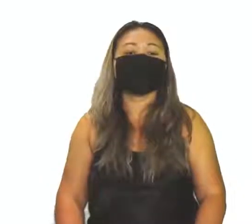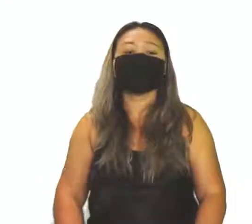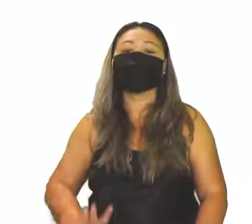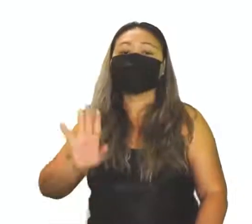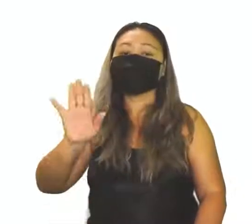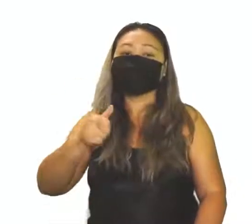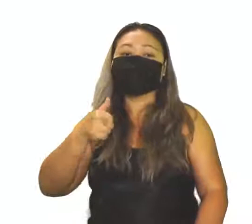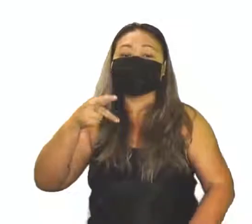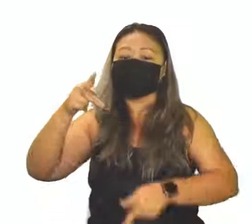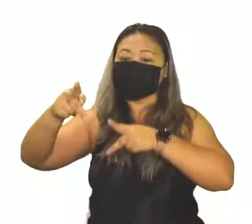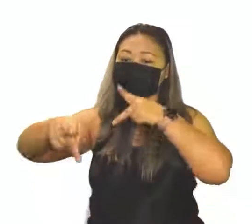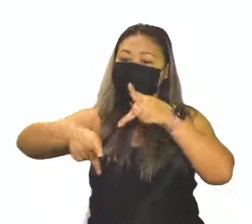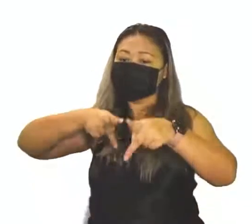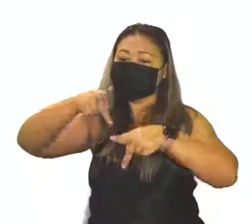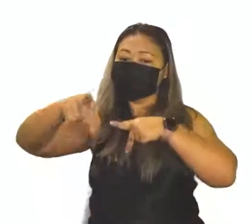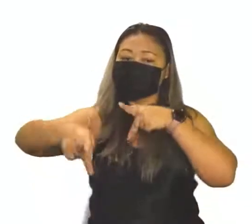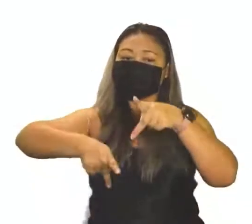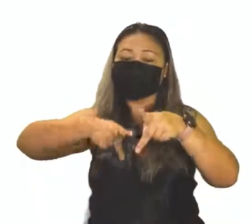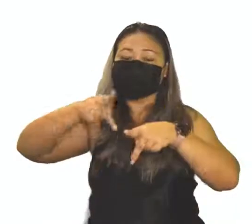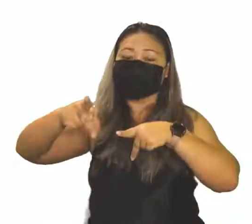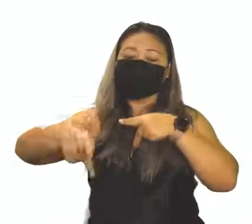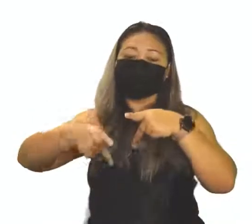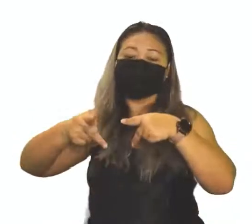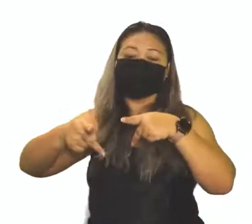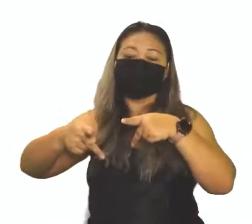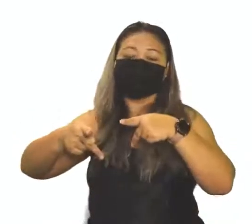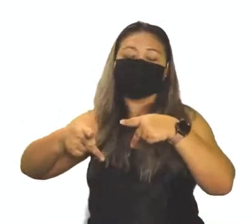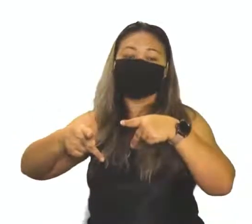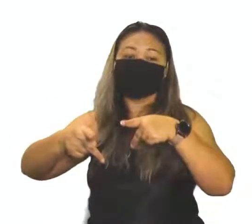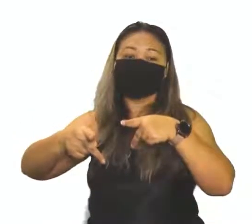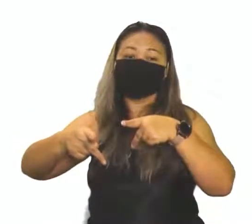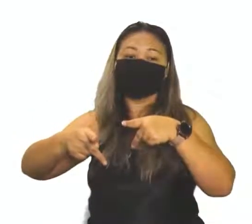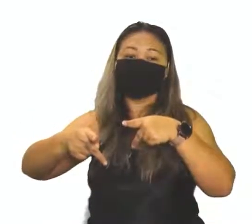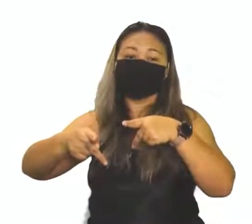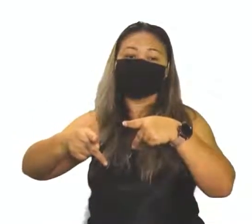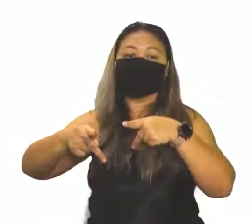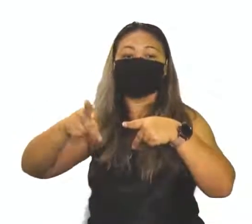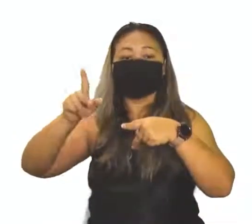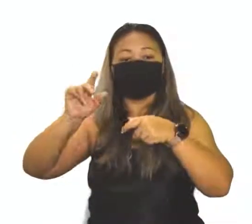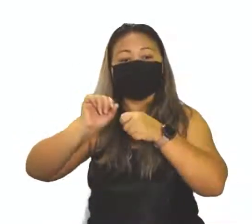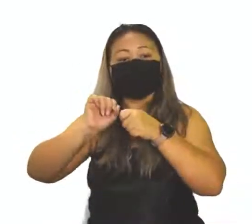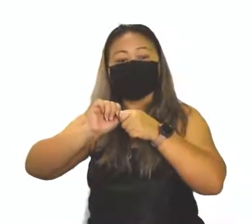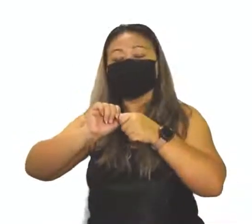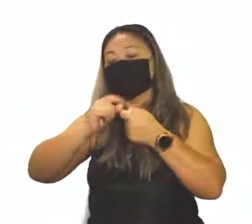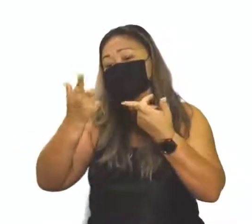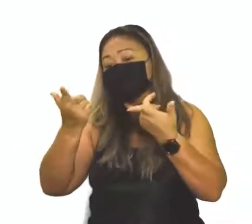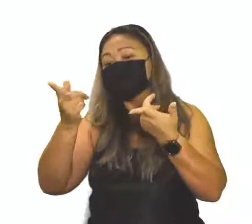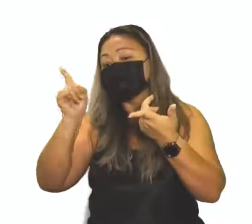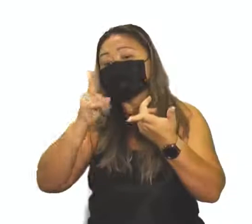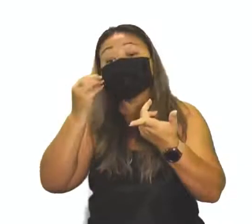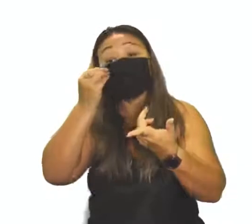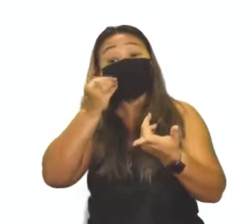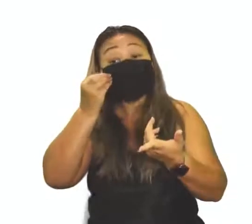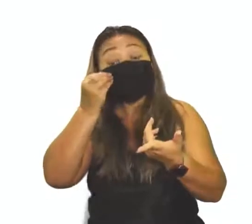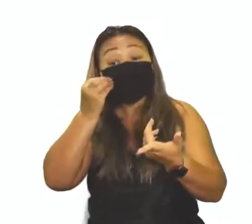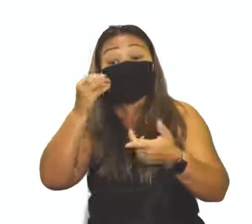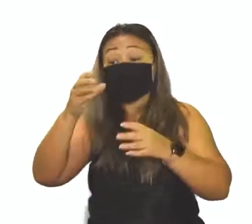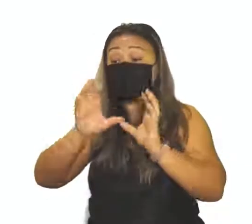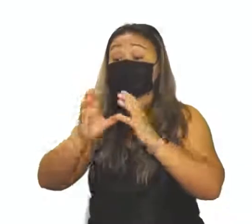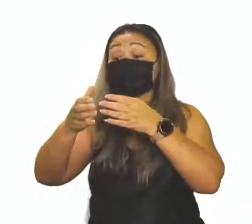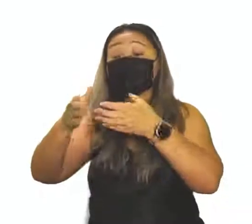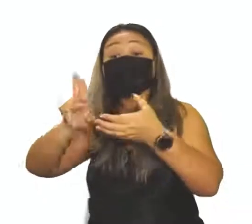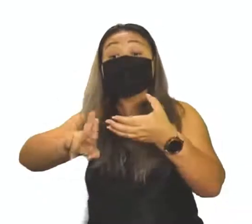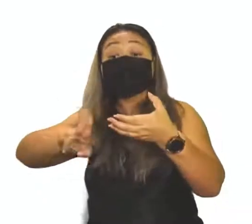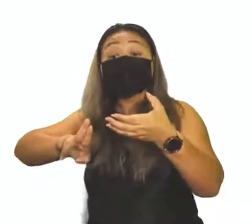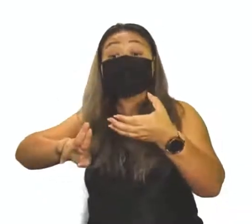O popular, gente, pode ser como o senso comum ou empírico, né, que é da experiência. É